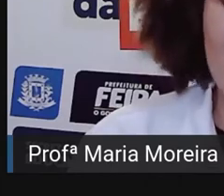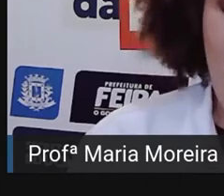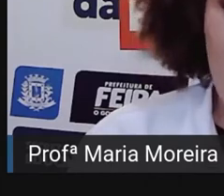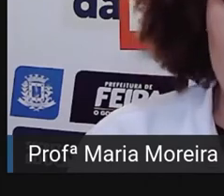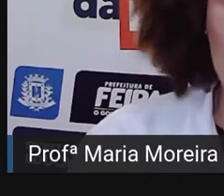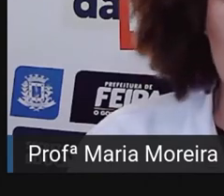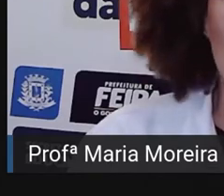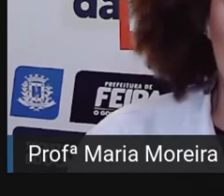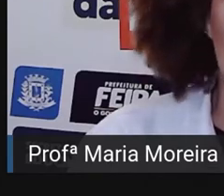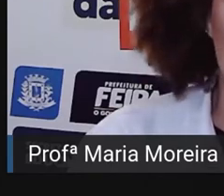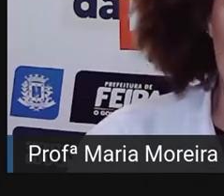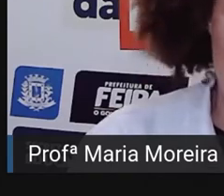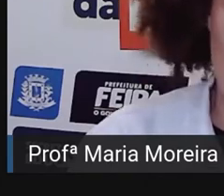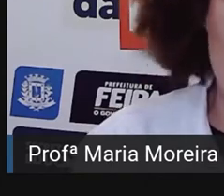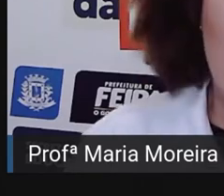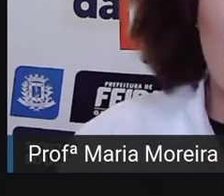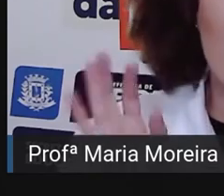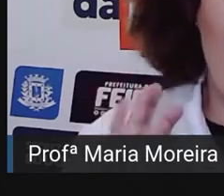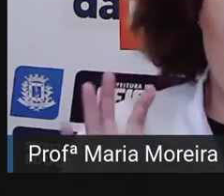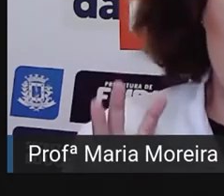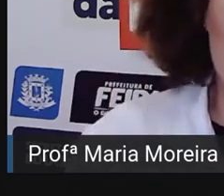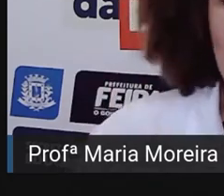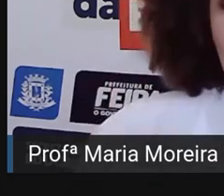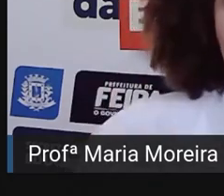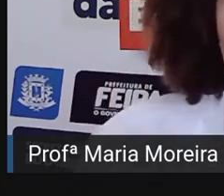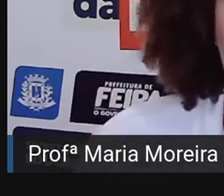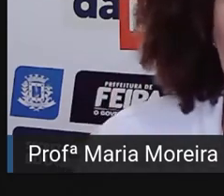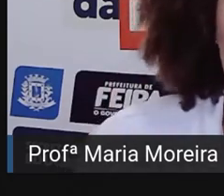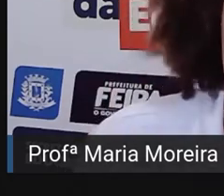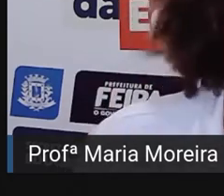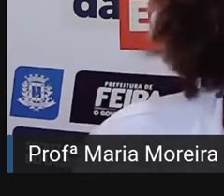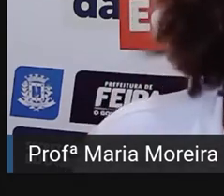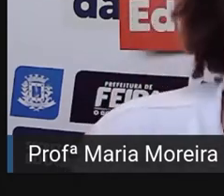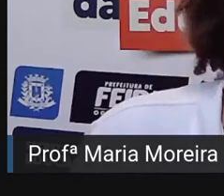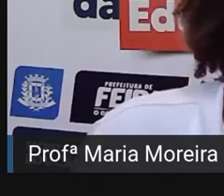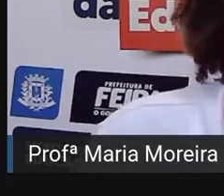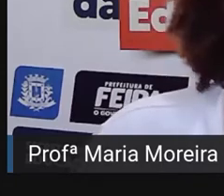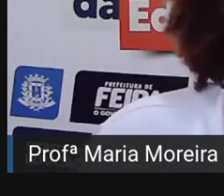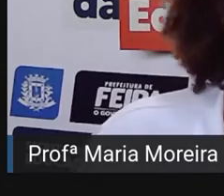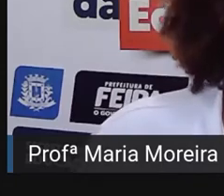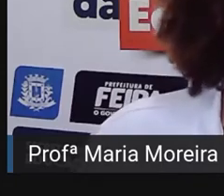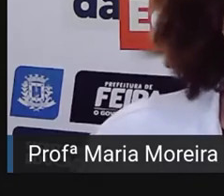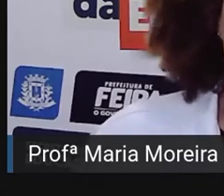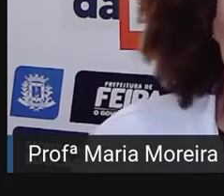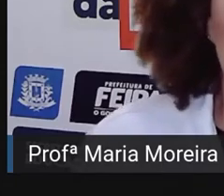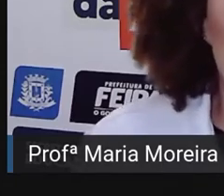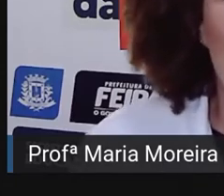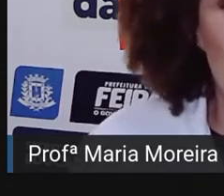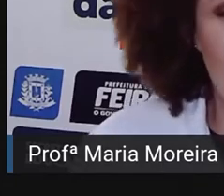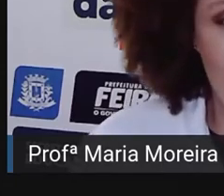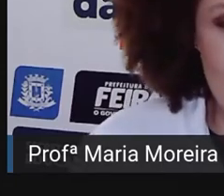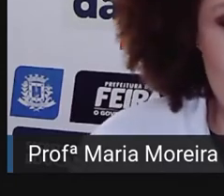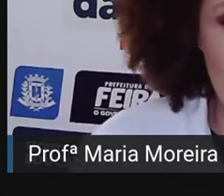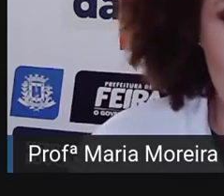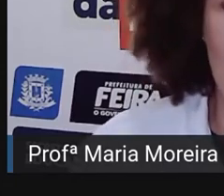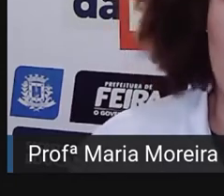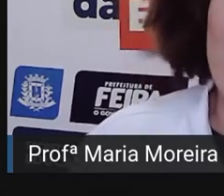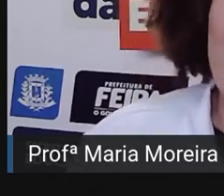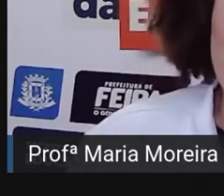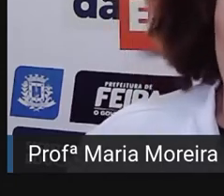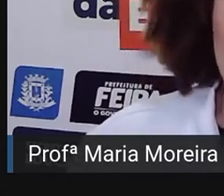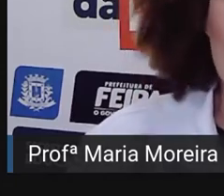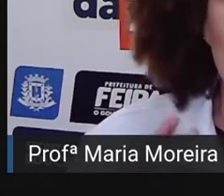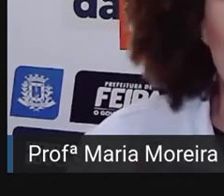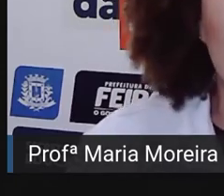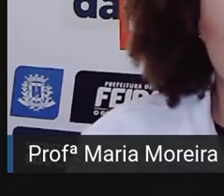126 aula de número 126 lá na preguiça de lado e vamos aqui para mais um momento de conhecimento